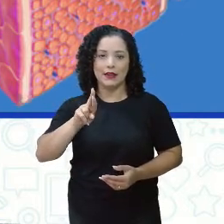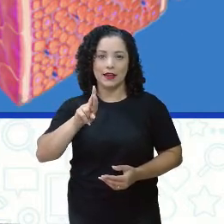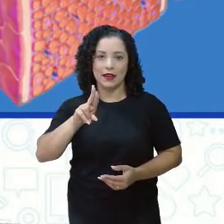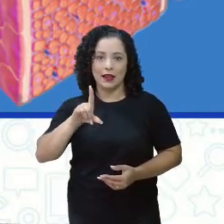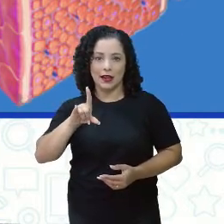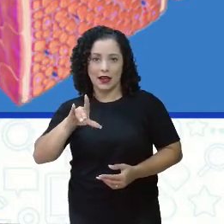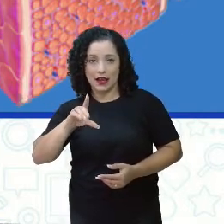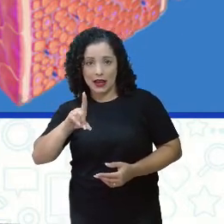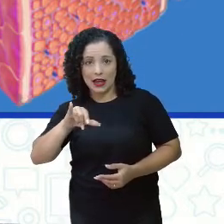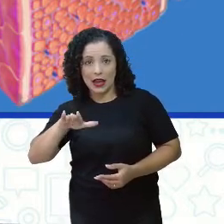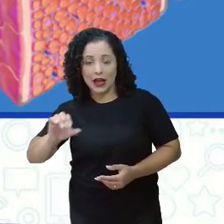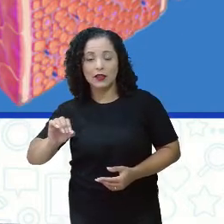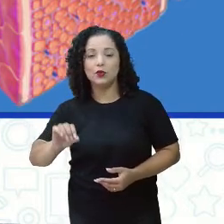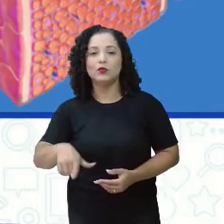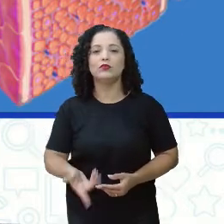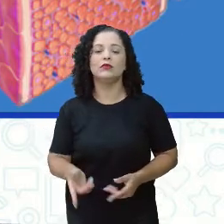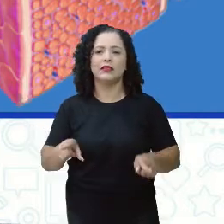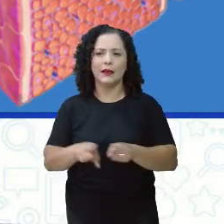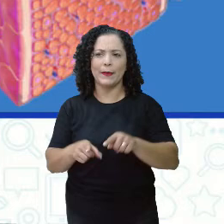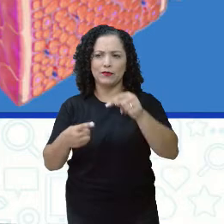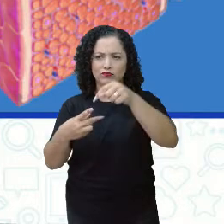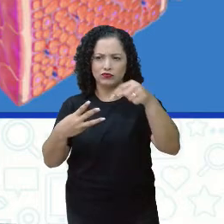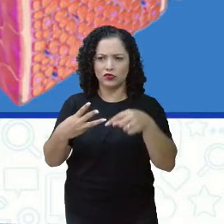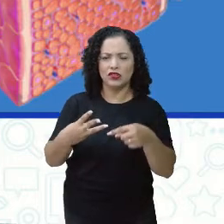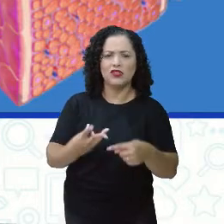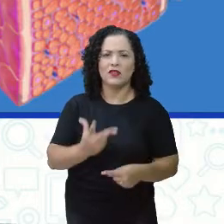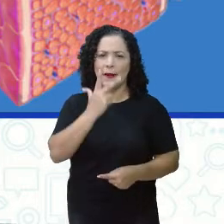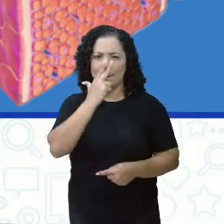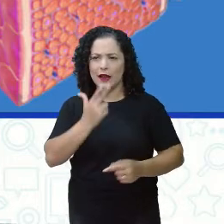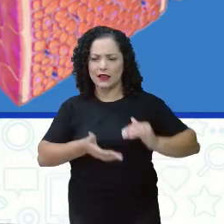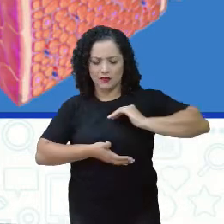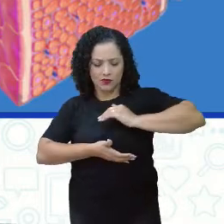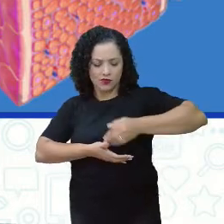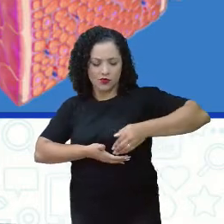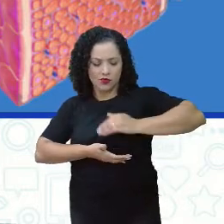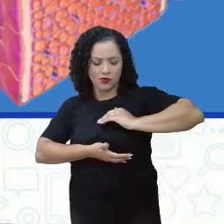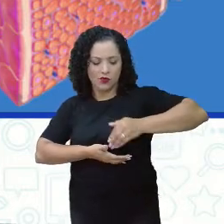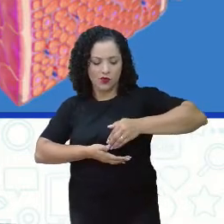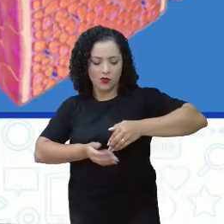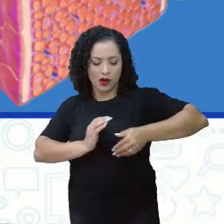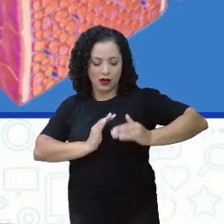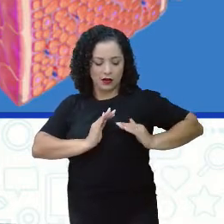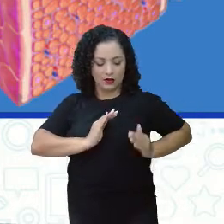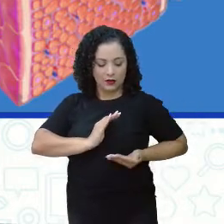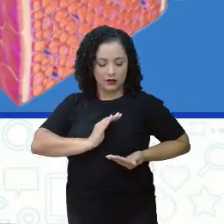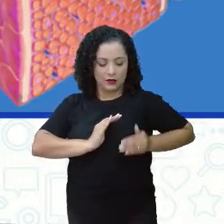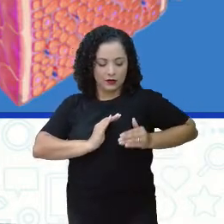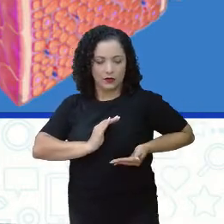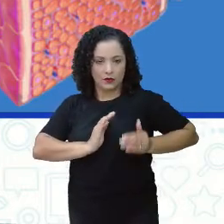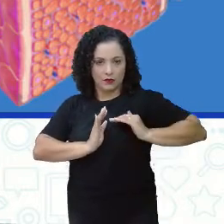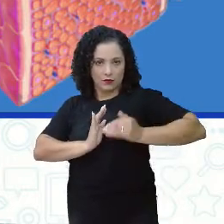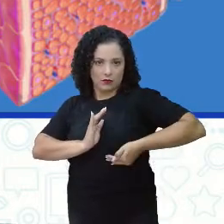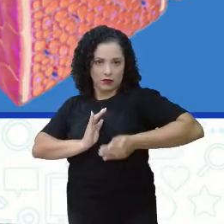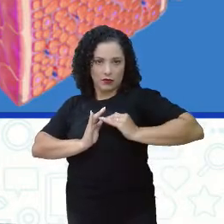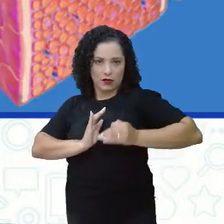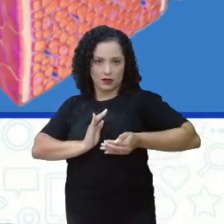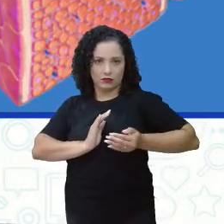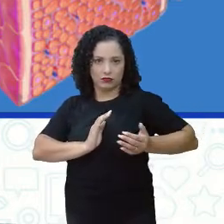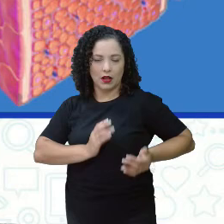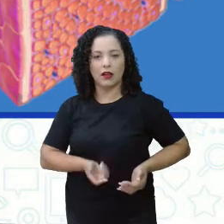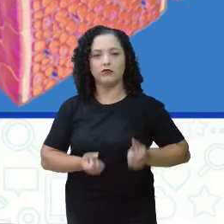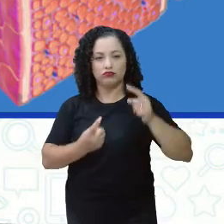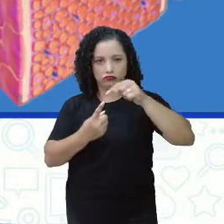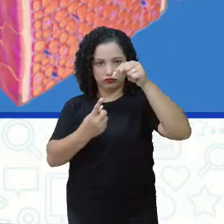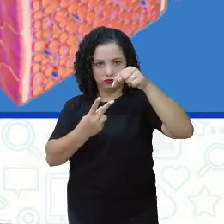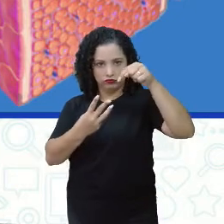está como se fosse um corte, aquele pedacinho viesse para cá, teríamos aqui as camadas do coração. Então, o